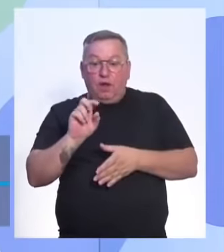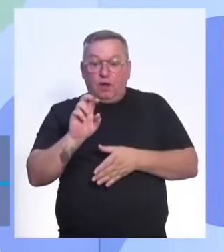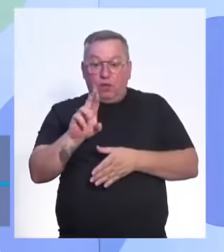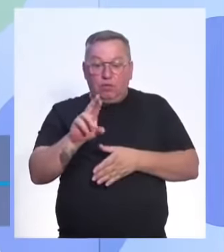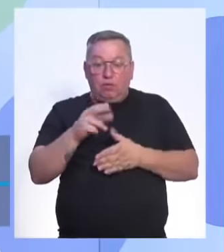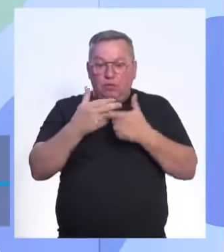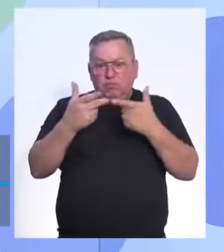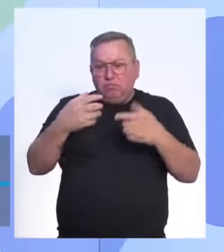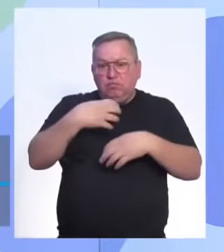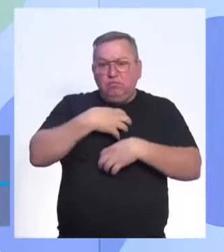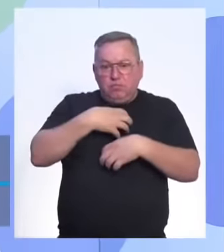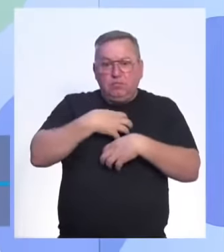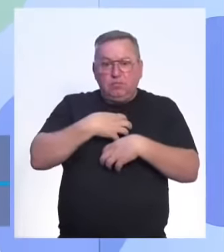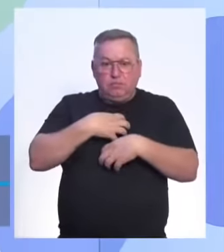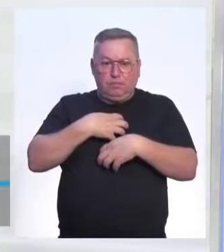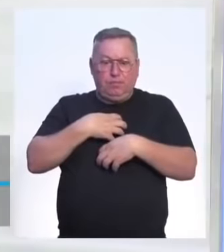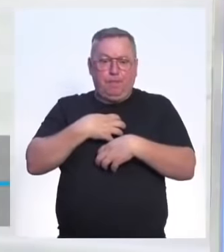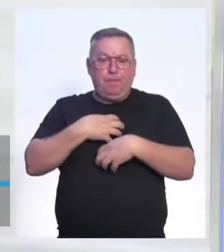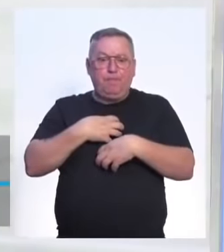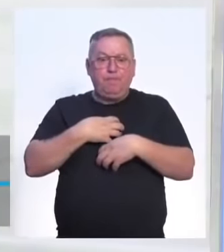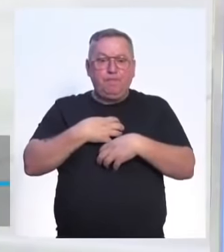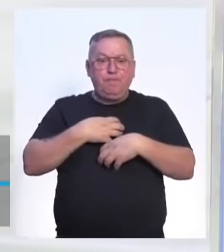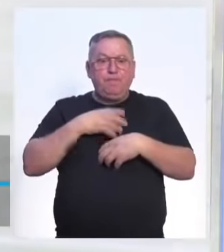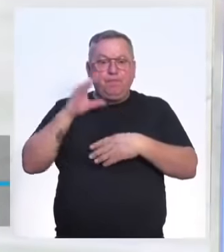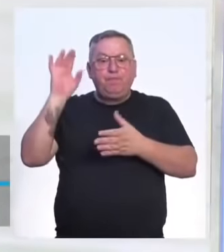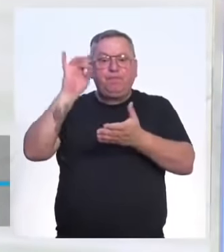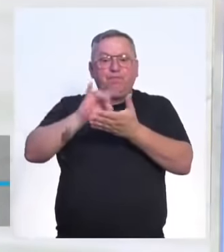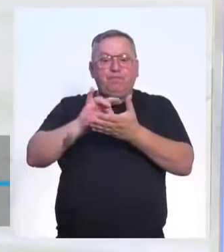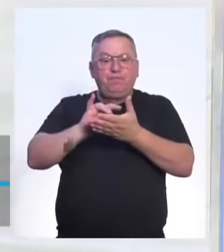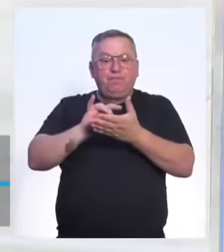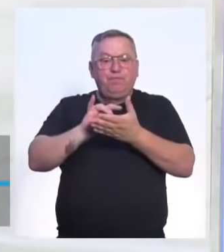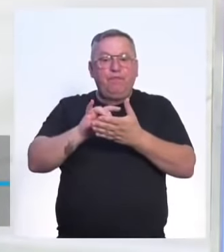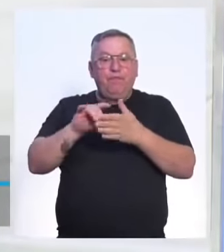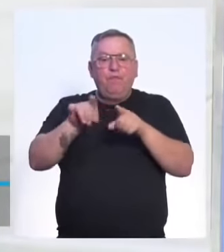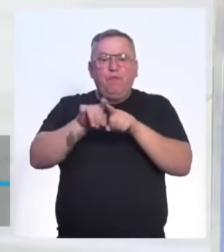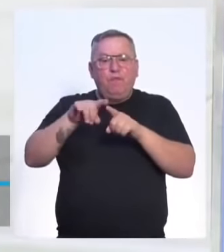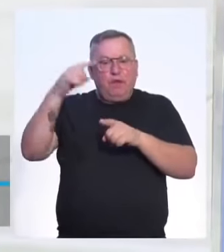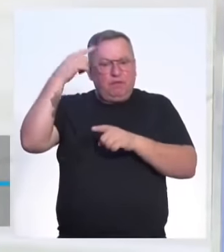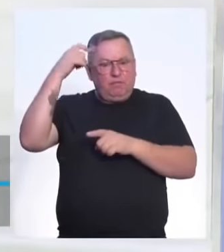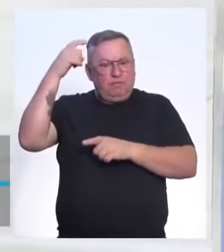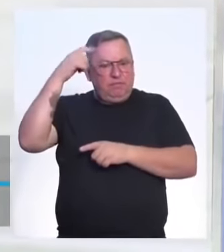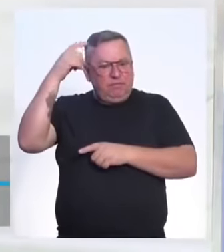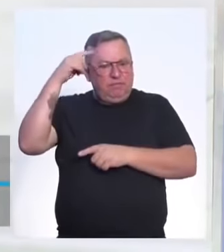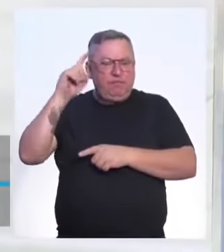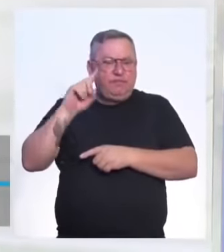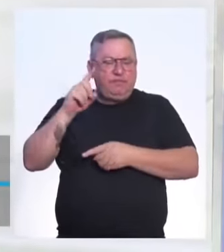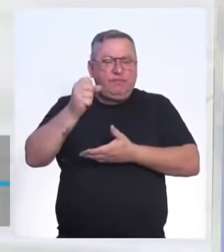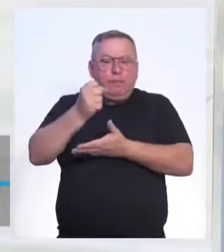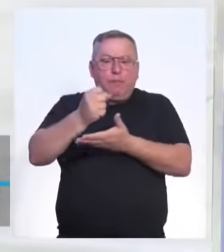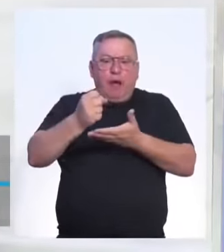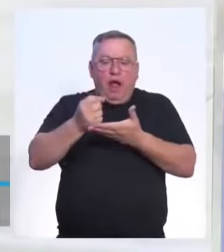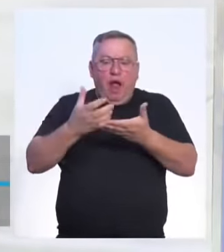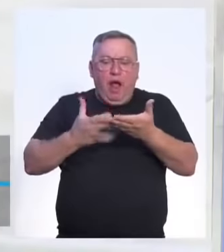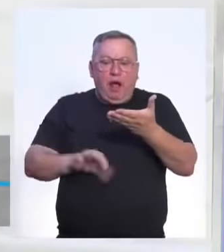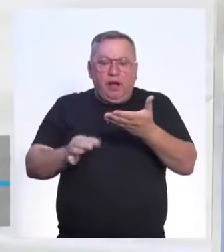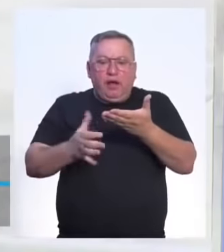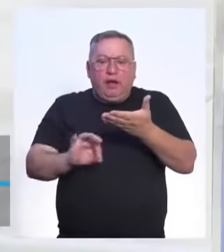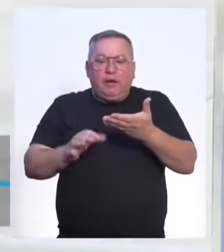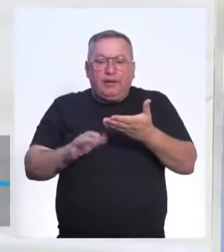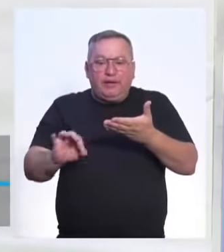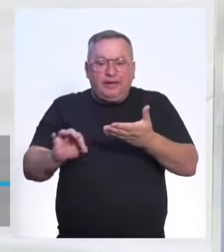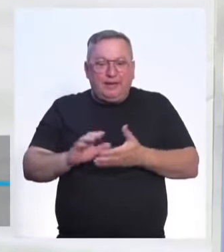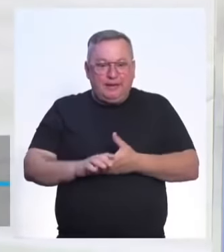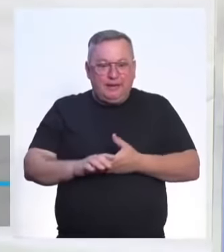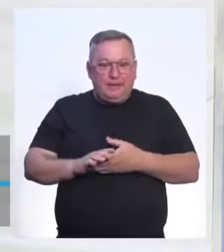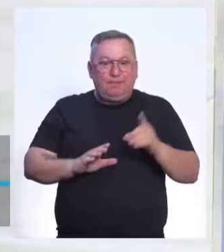determinada situação. Sem dúvida, é verdade, né? E essa ideia da contagem de base 10, né, ela é revolucionária, né? O